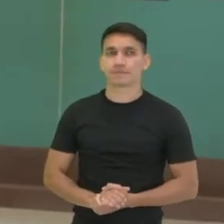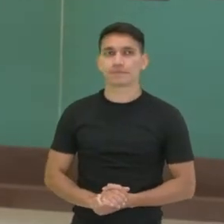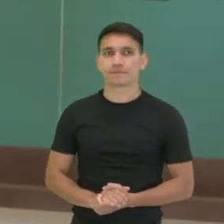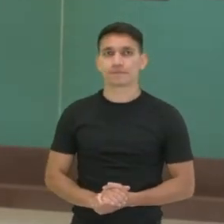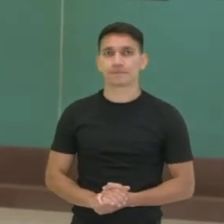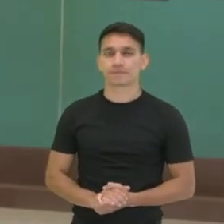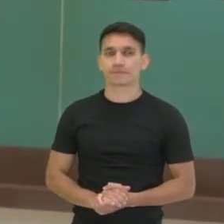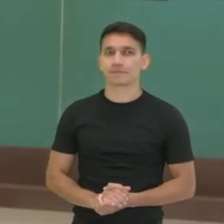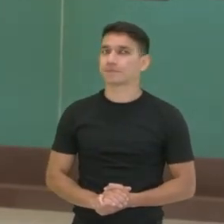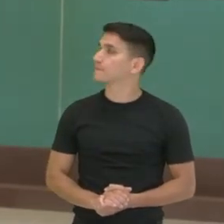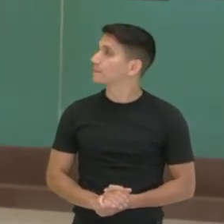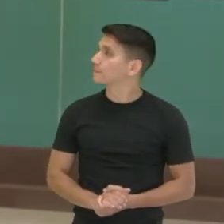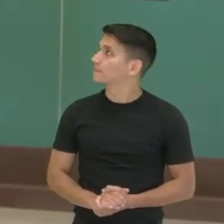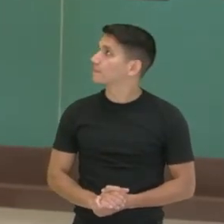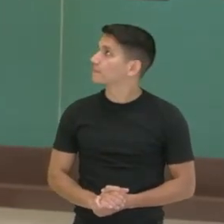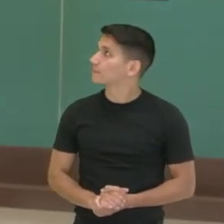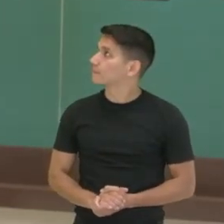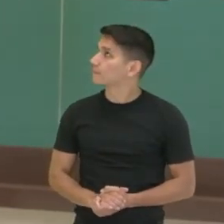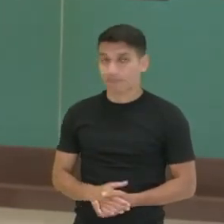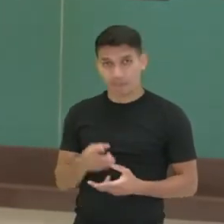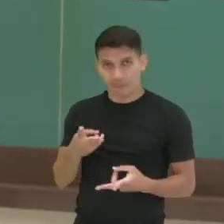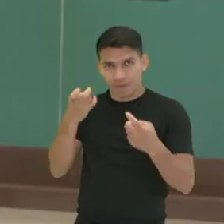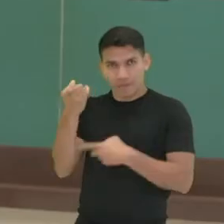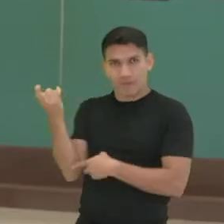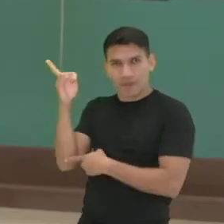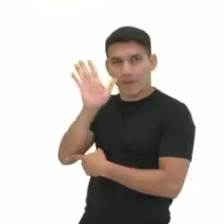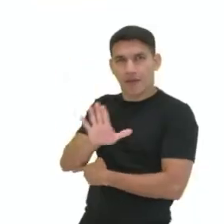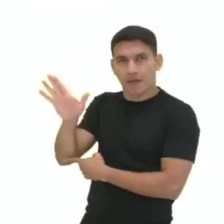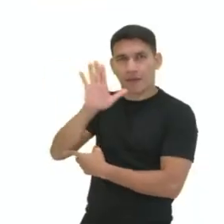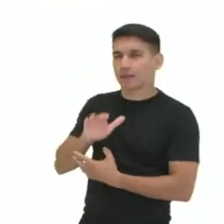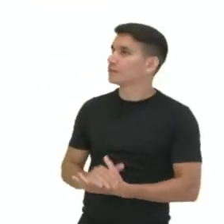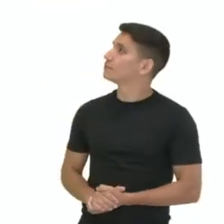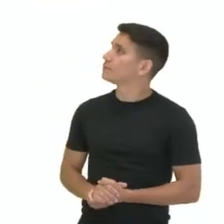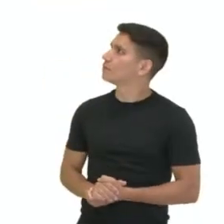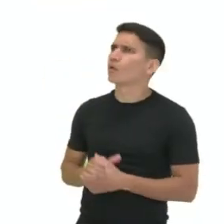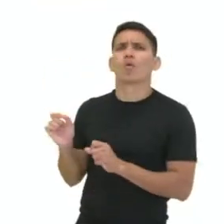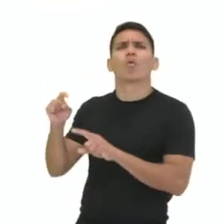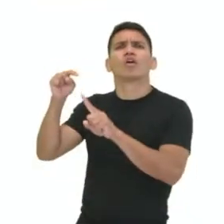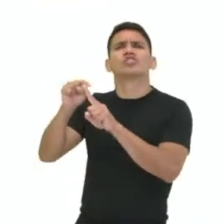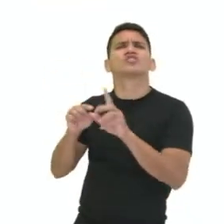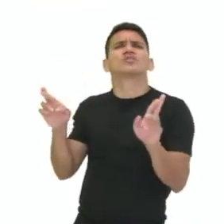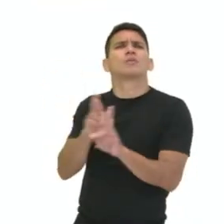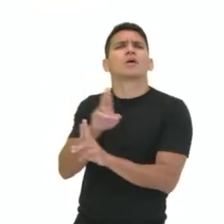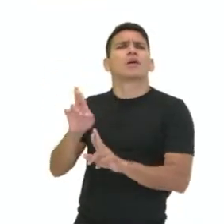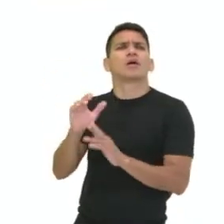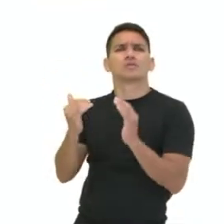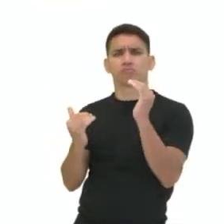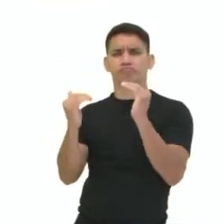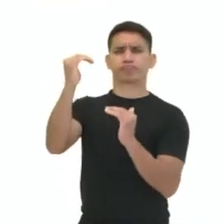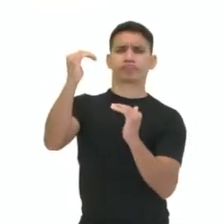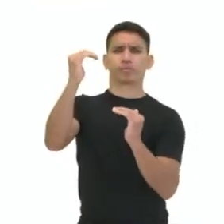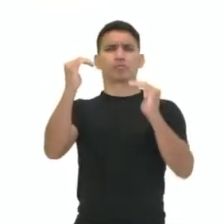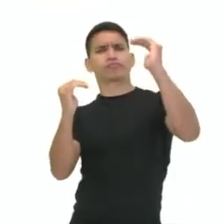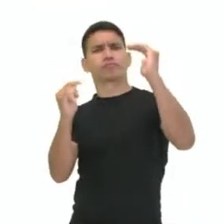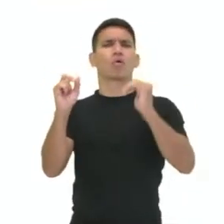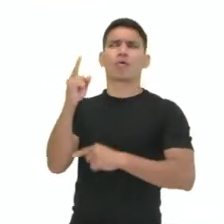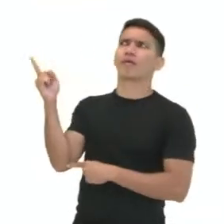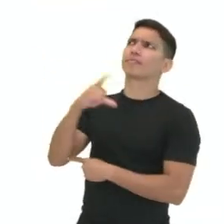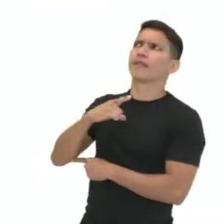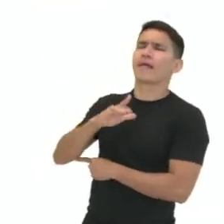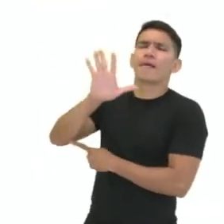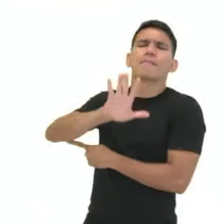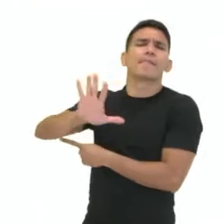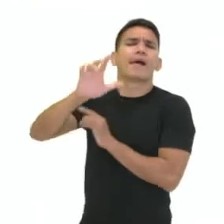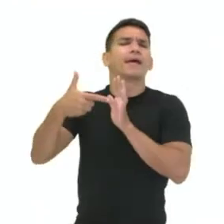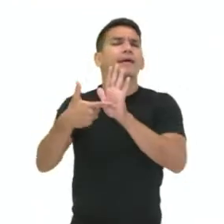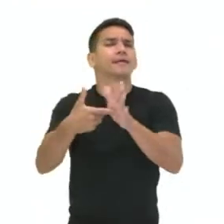Opa, passou aqui? Aqui? Veja essa imagem aqui, meus queridos. Que tipo de relação hierárquica é estabelecida na